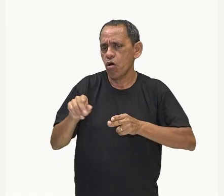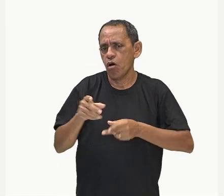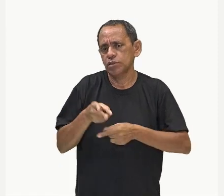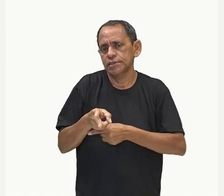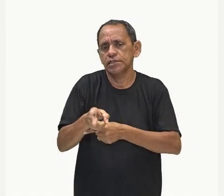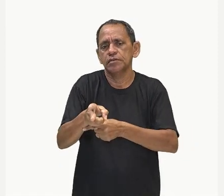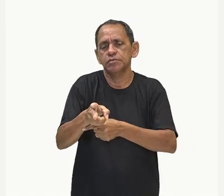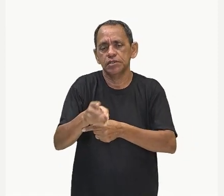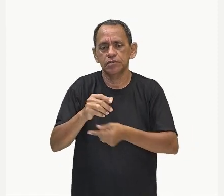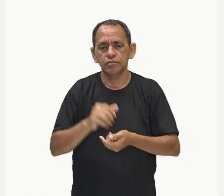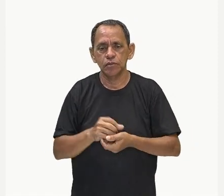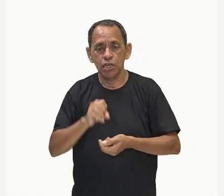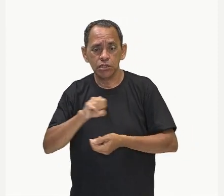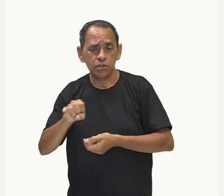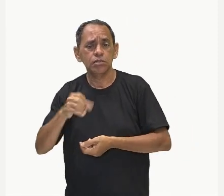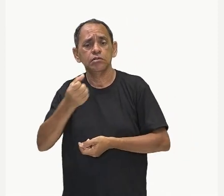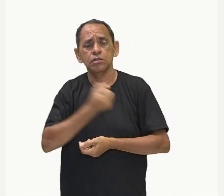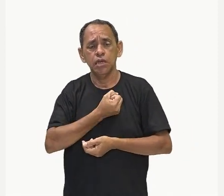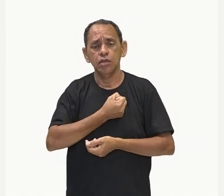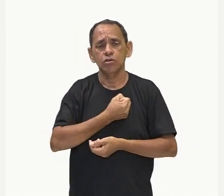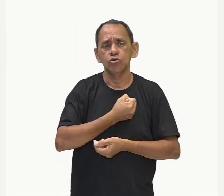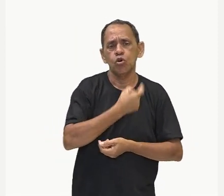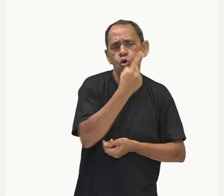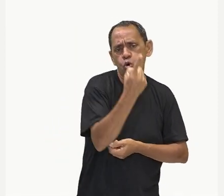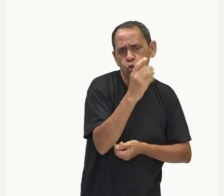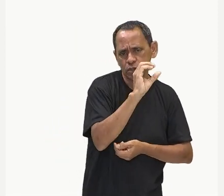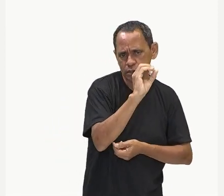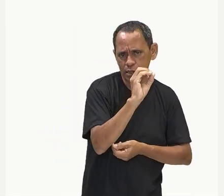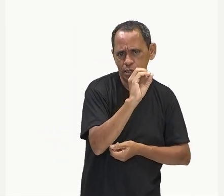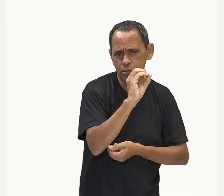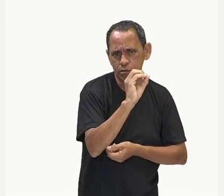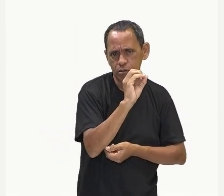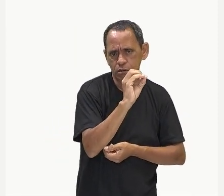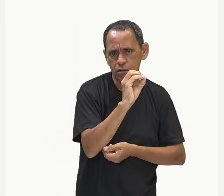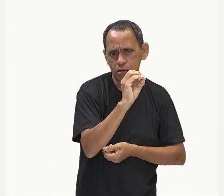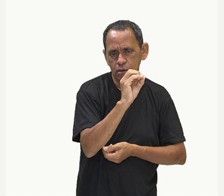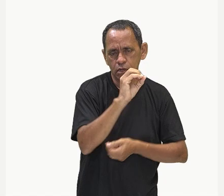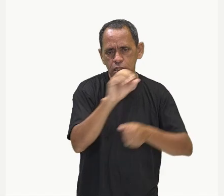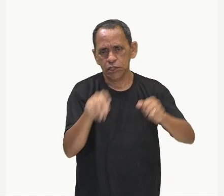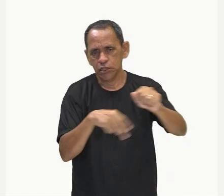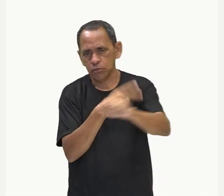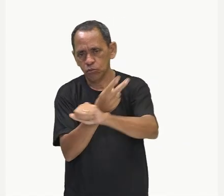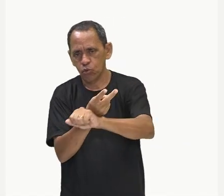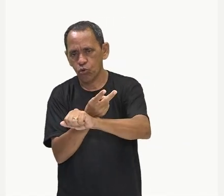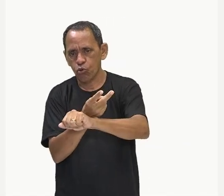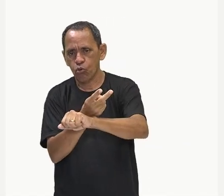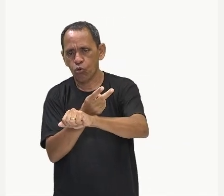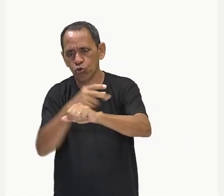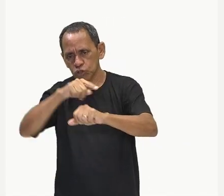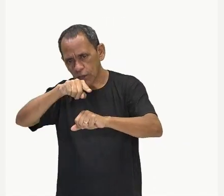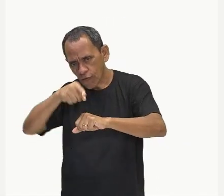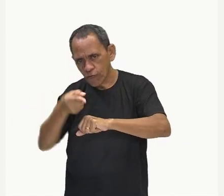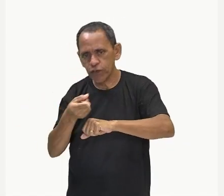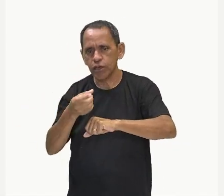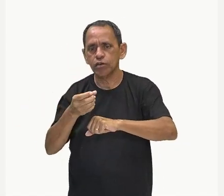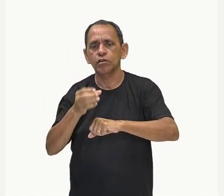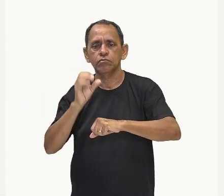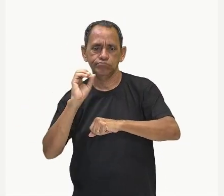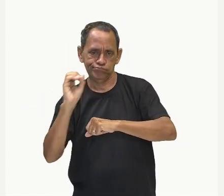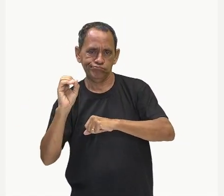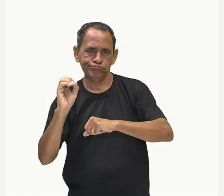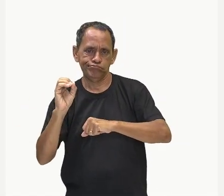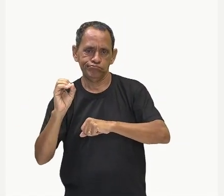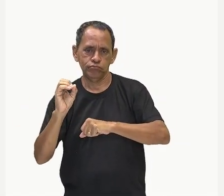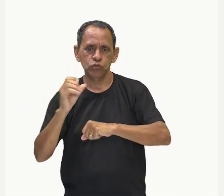eu só tenho um zero, é só uma casa decimal depois da vírgula. Simples, simples. Se eu tenho 2